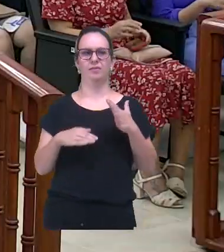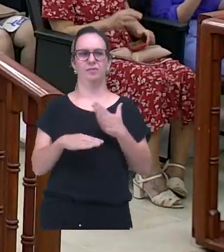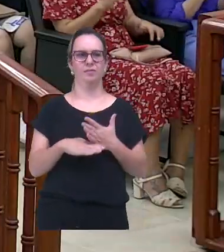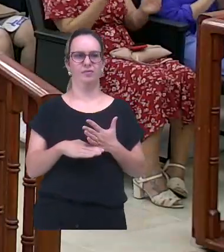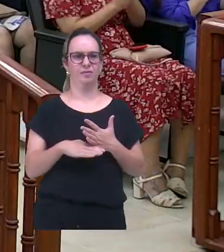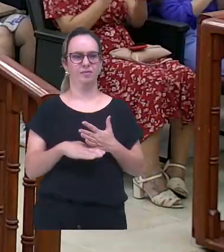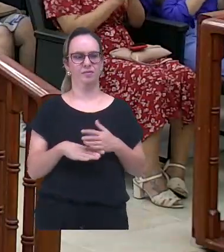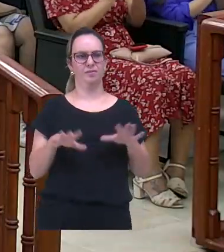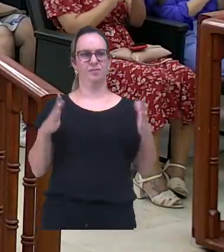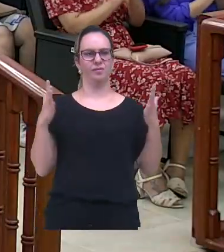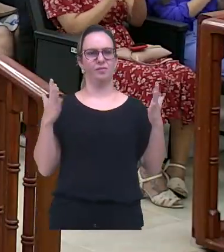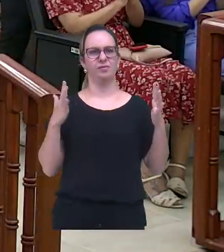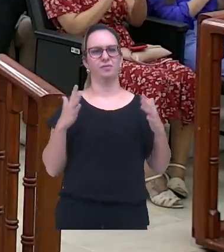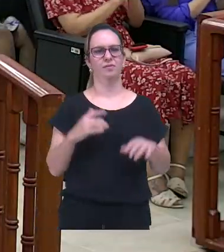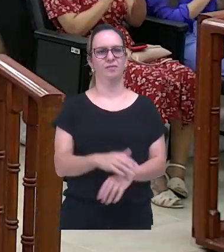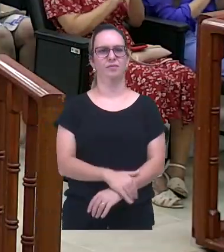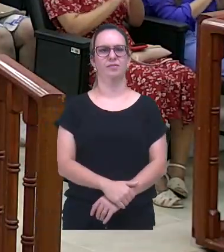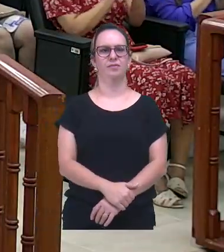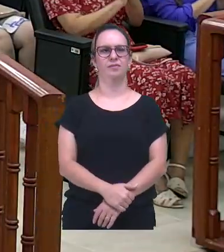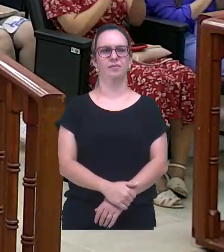favor.